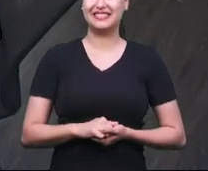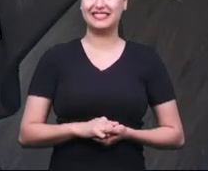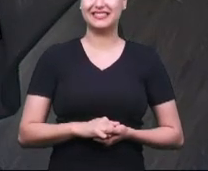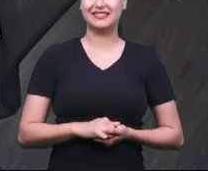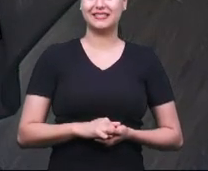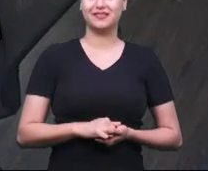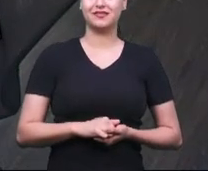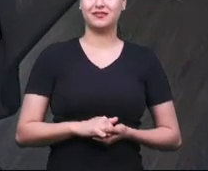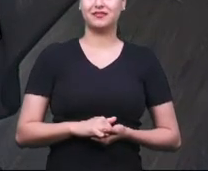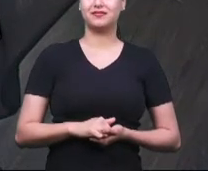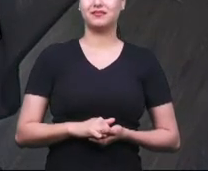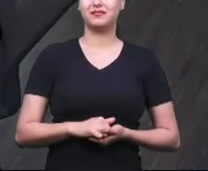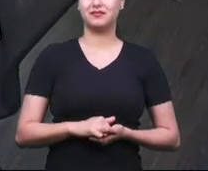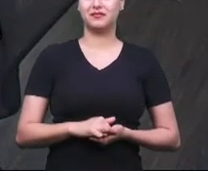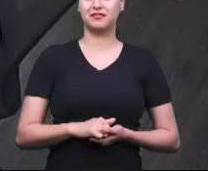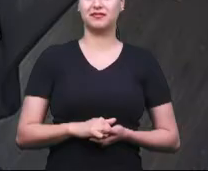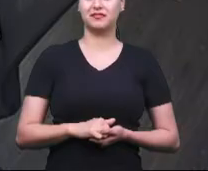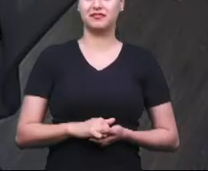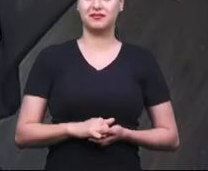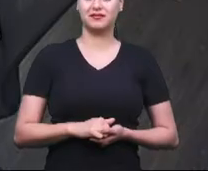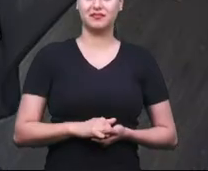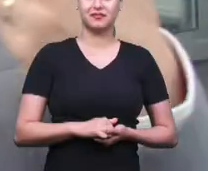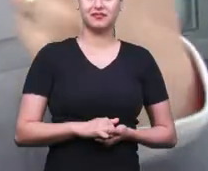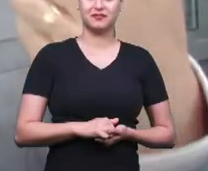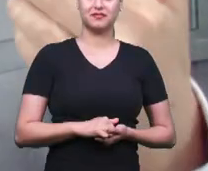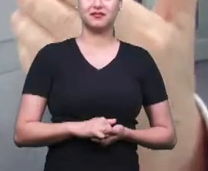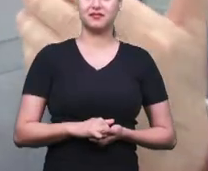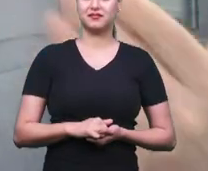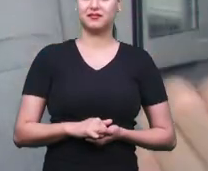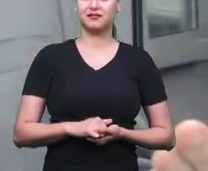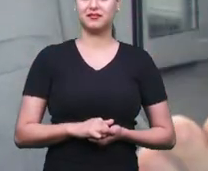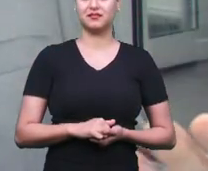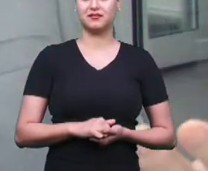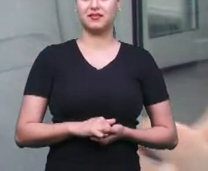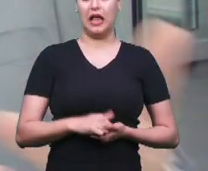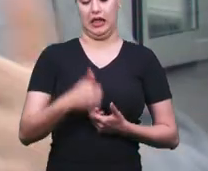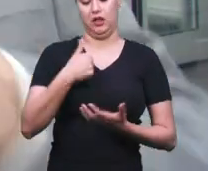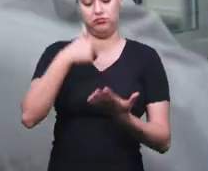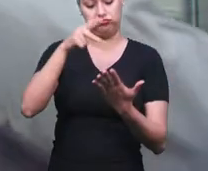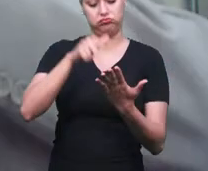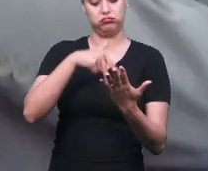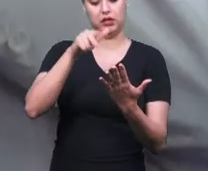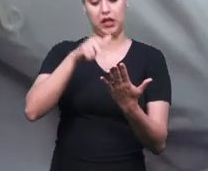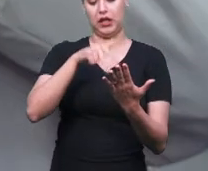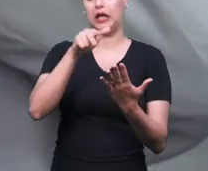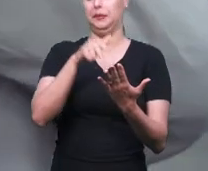certo? Mas, na verdade, a partir daí, passei a ler mais,